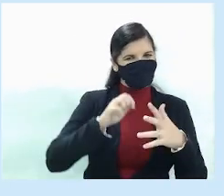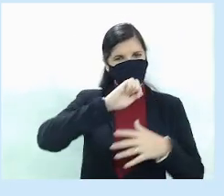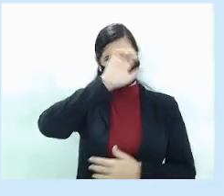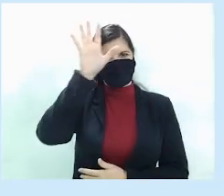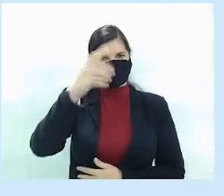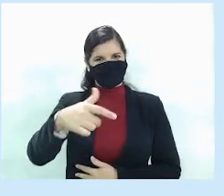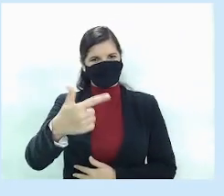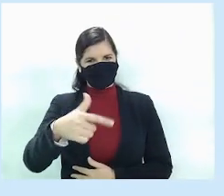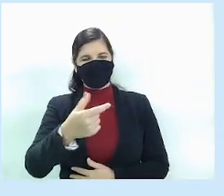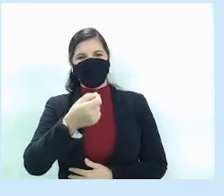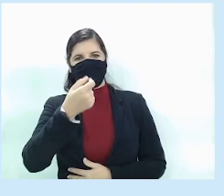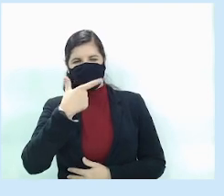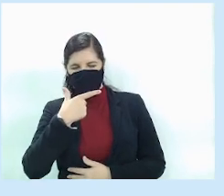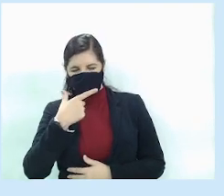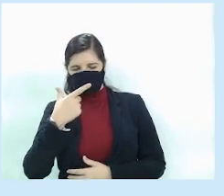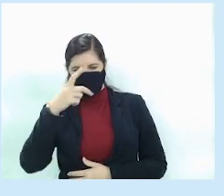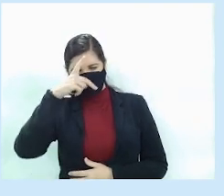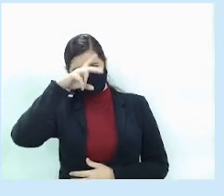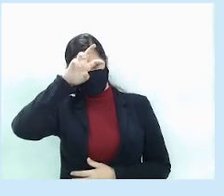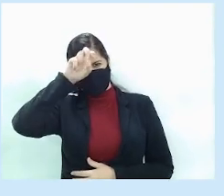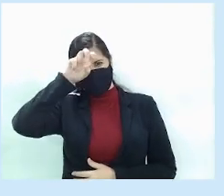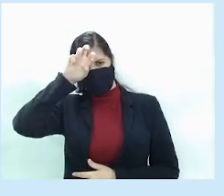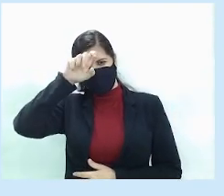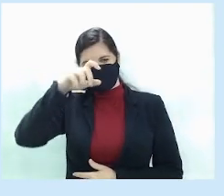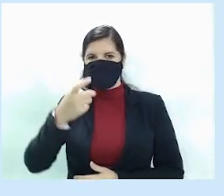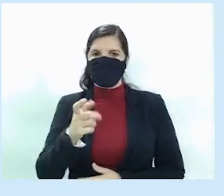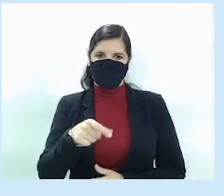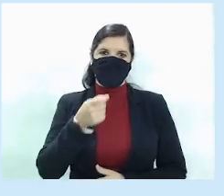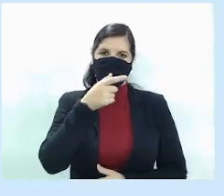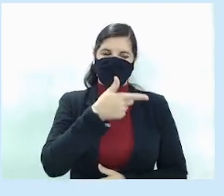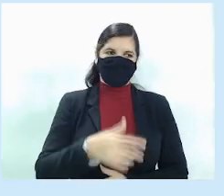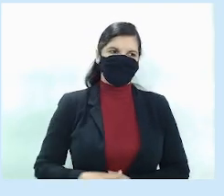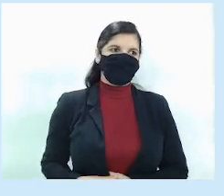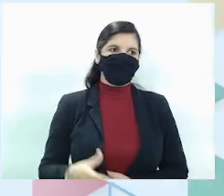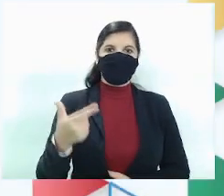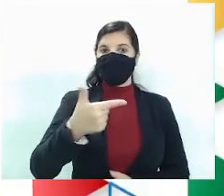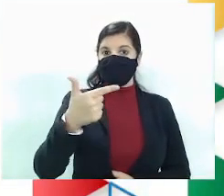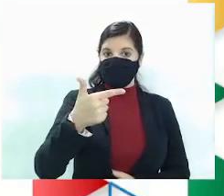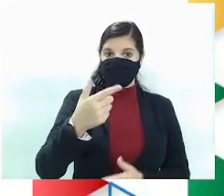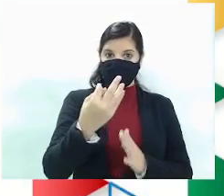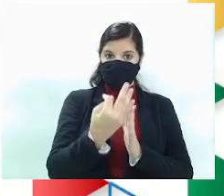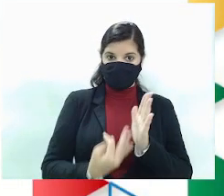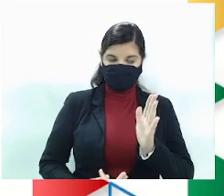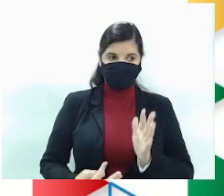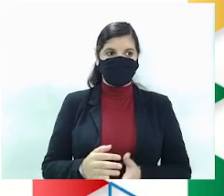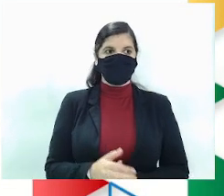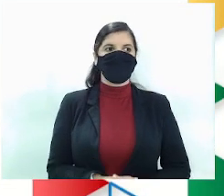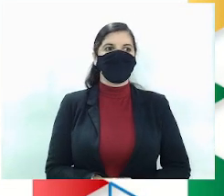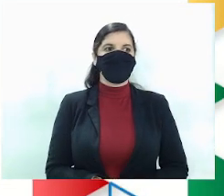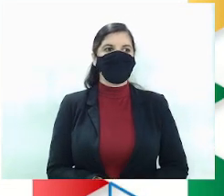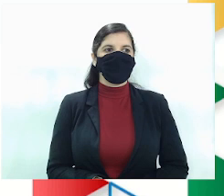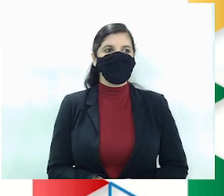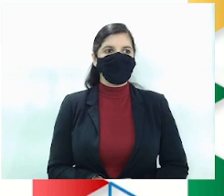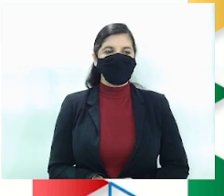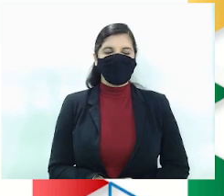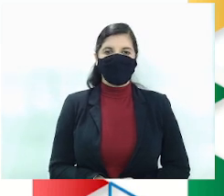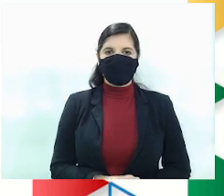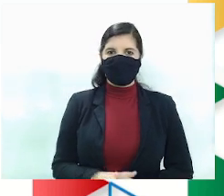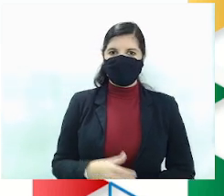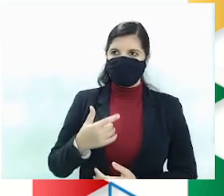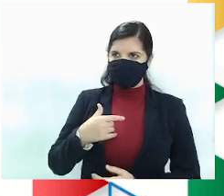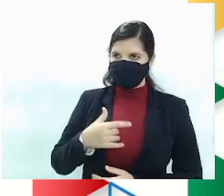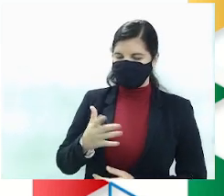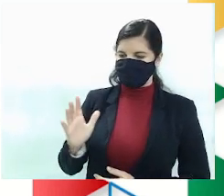esse remédio para barata que causa esse humor. No segundo texto, vamos ver aí, o sujeito vai